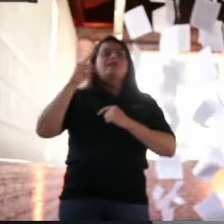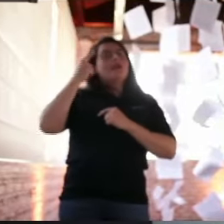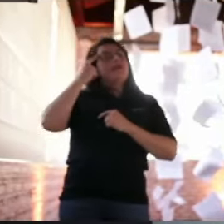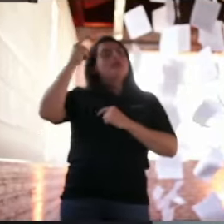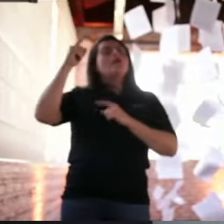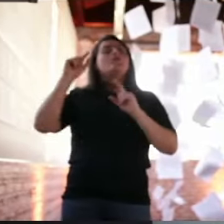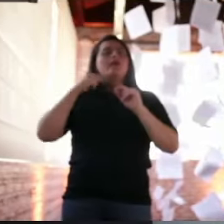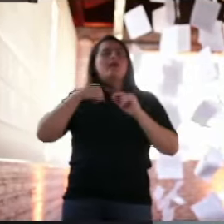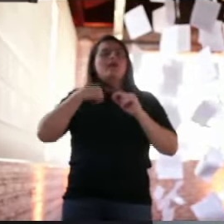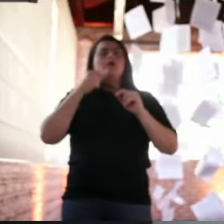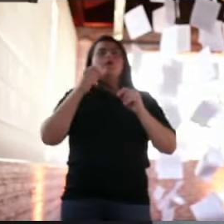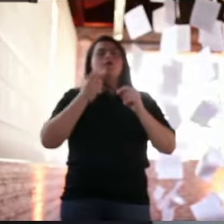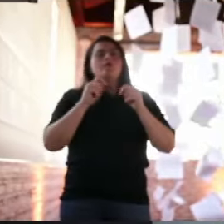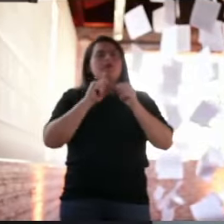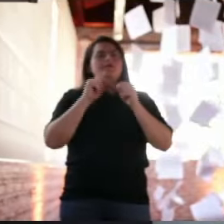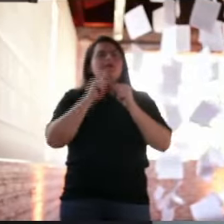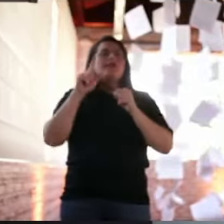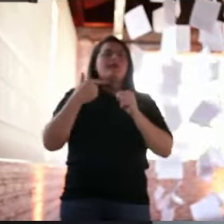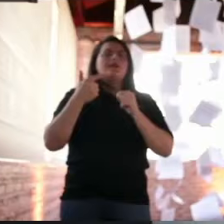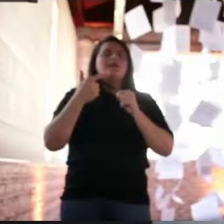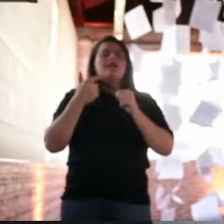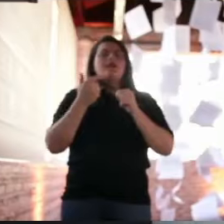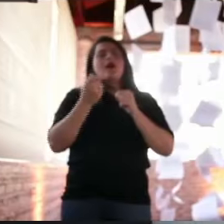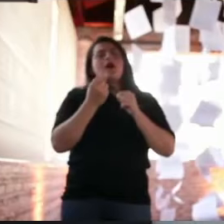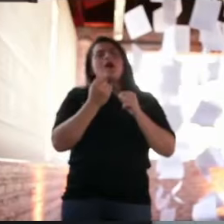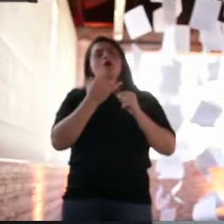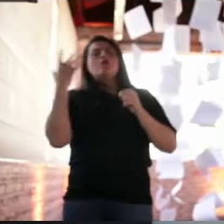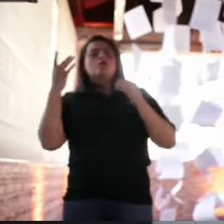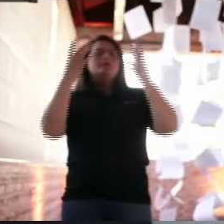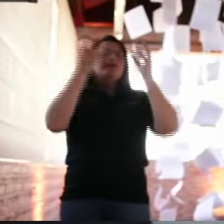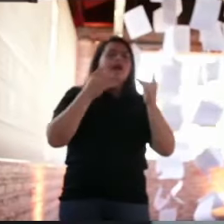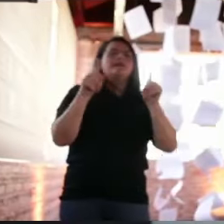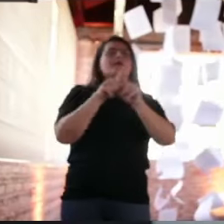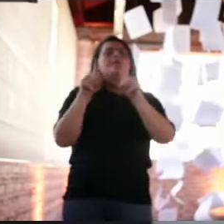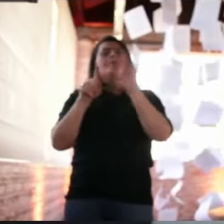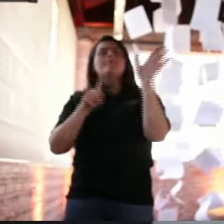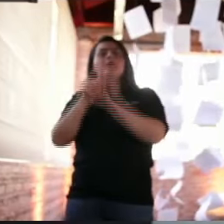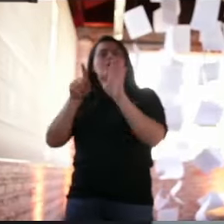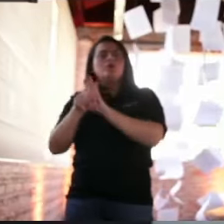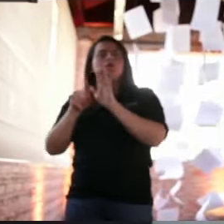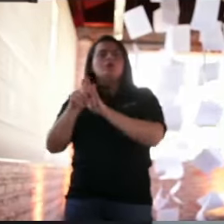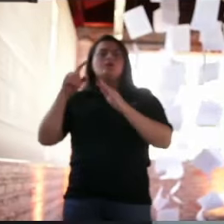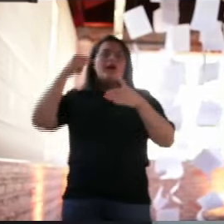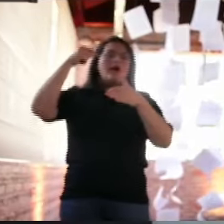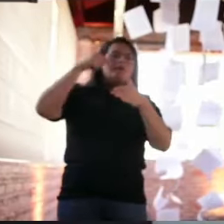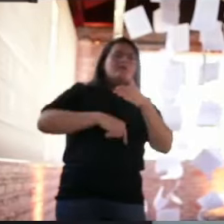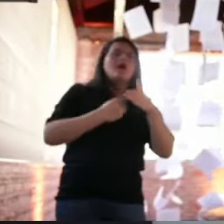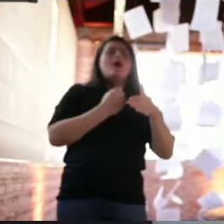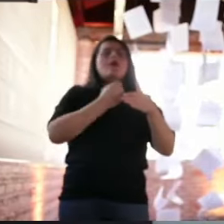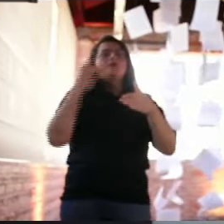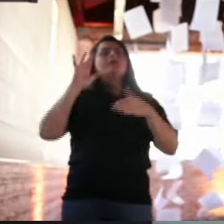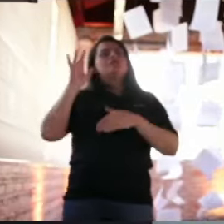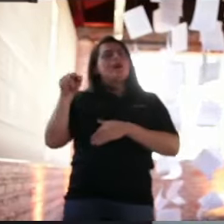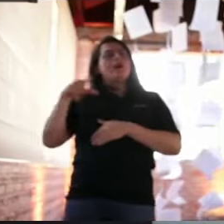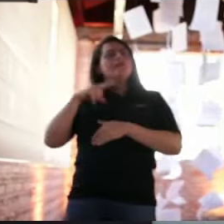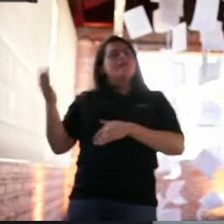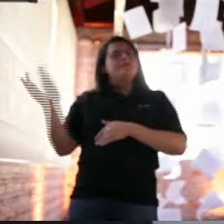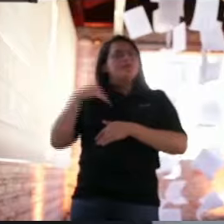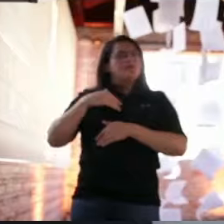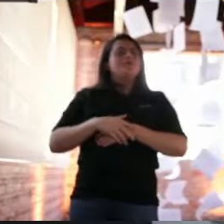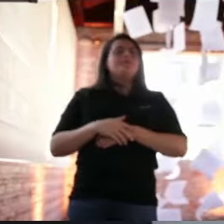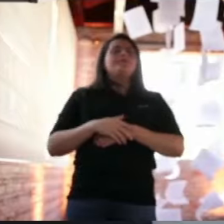ideia eu fazer algumas algumas colocações e algumas perguntas para para ela aprofundar algumas questões que ela já trouxe E